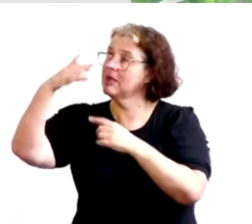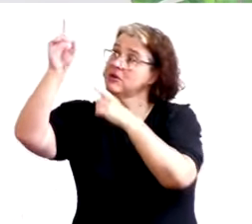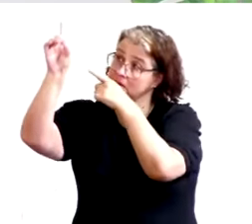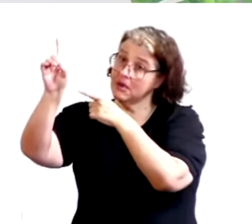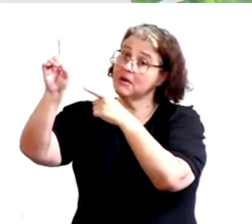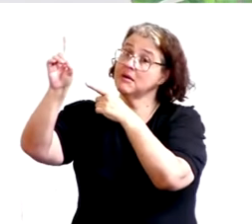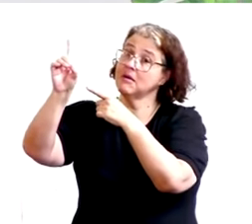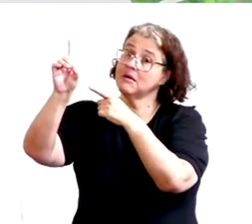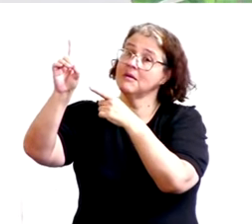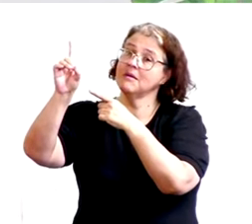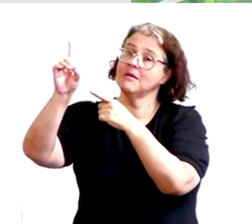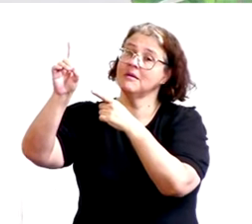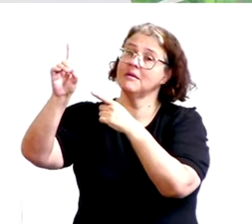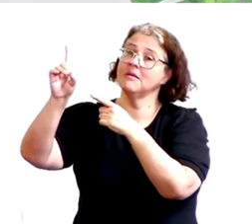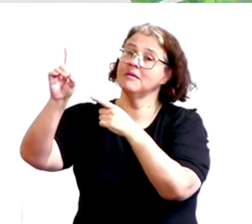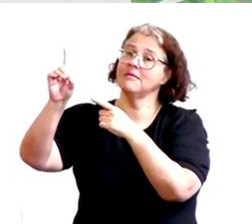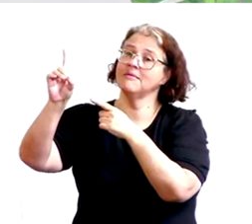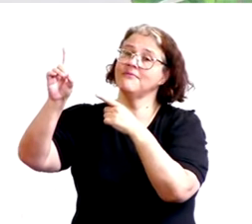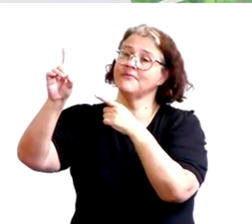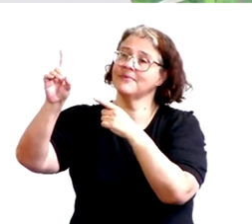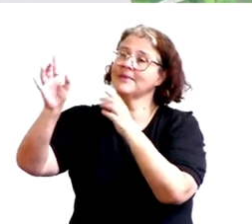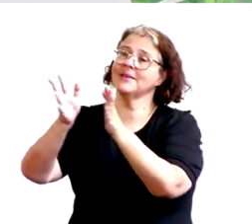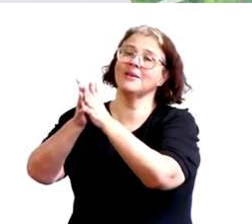da sua grandiosidade